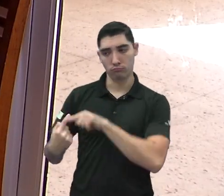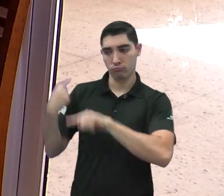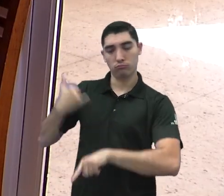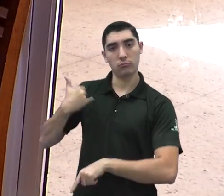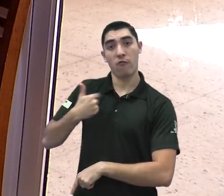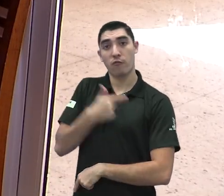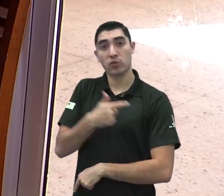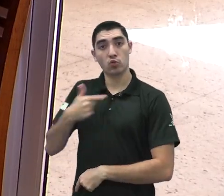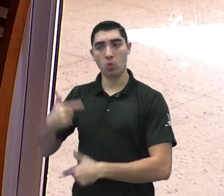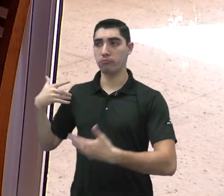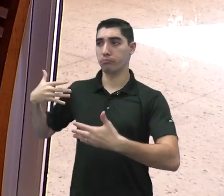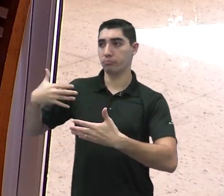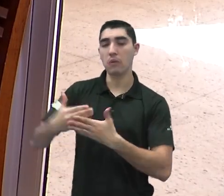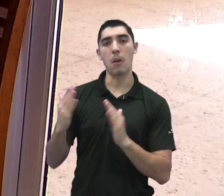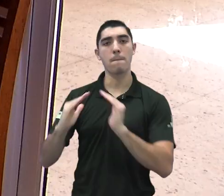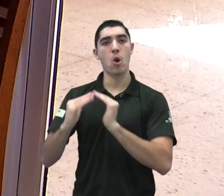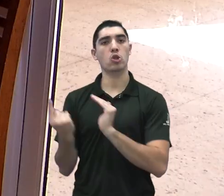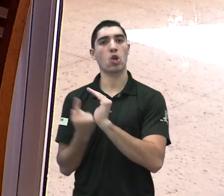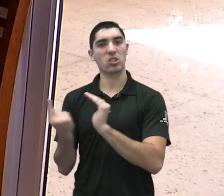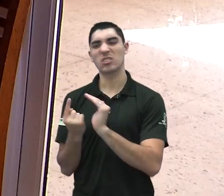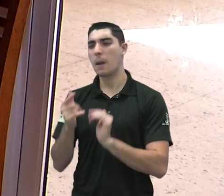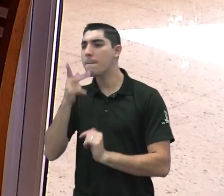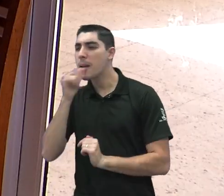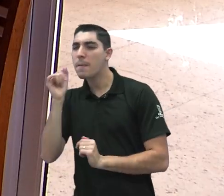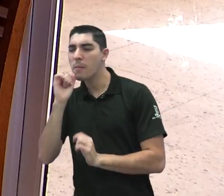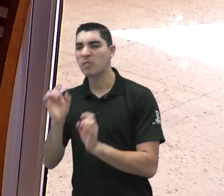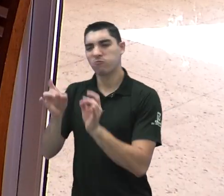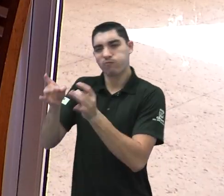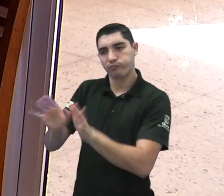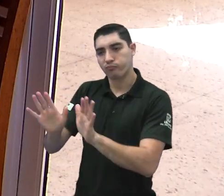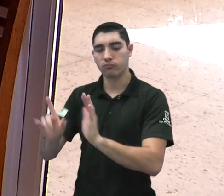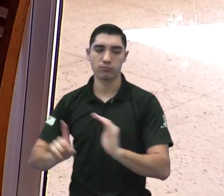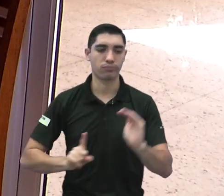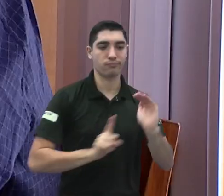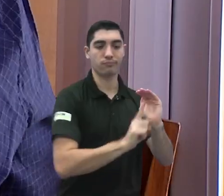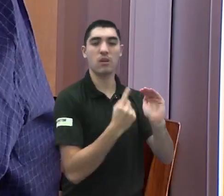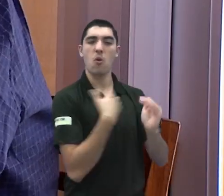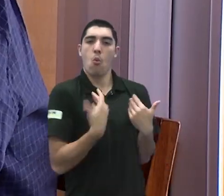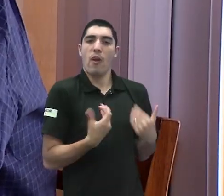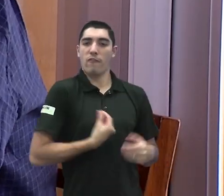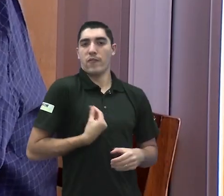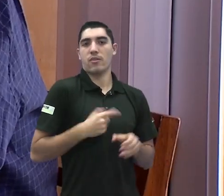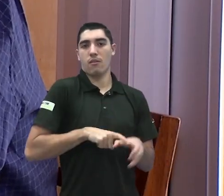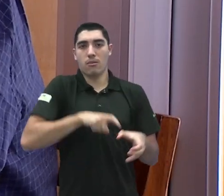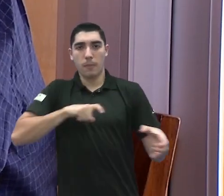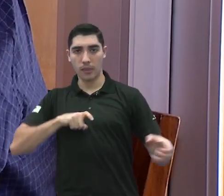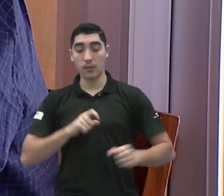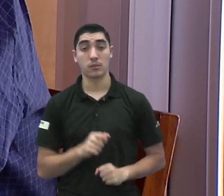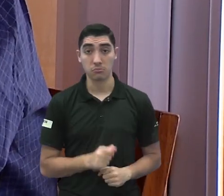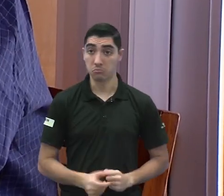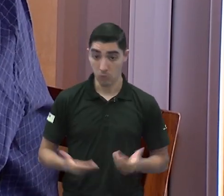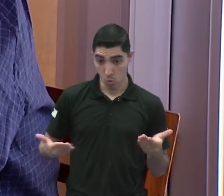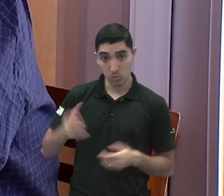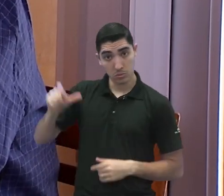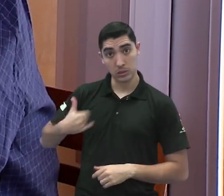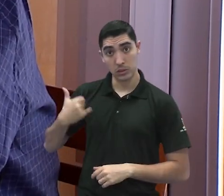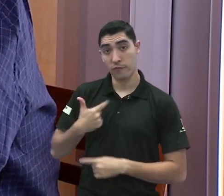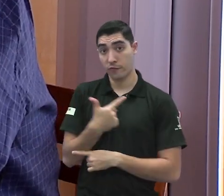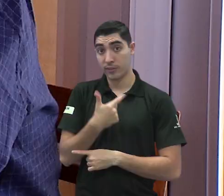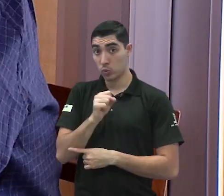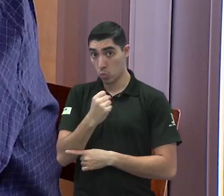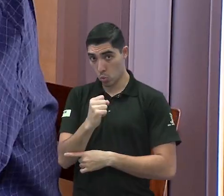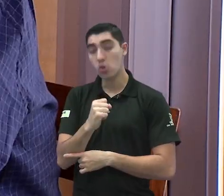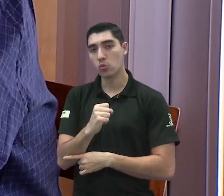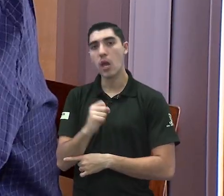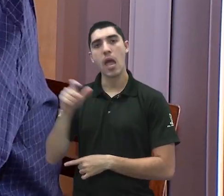os 22 anos, quando decidiu sair da casa dos pais para conquistar mais independência. Hoje, com